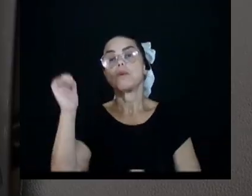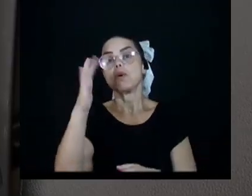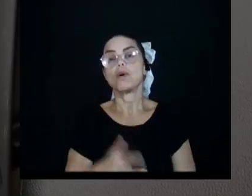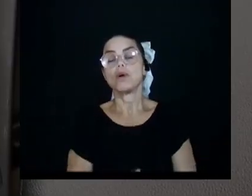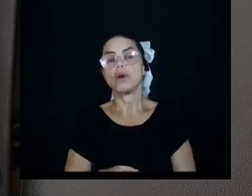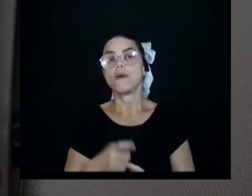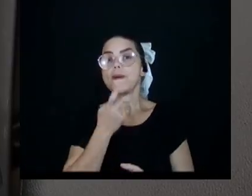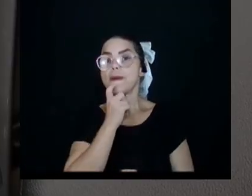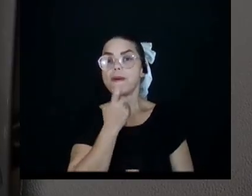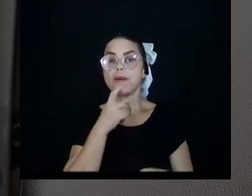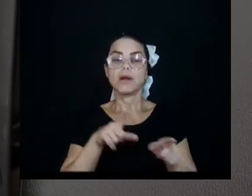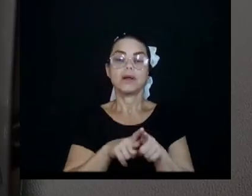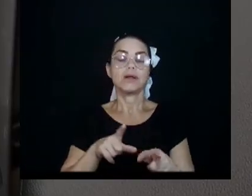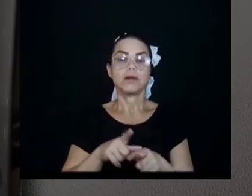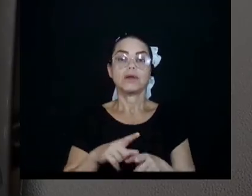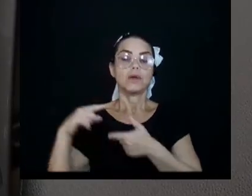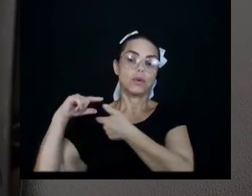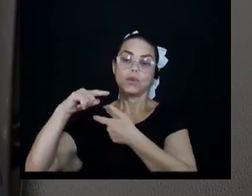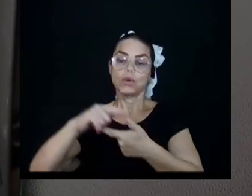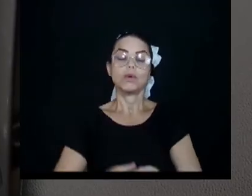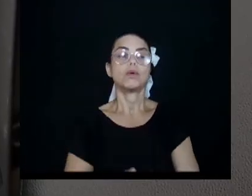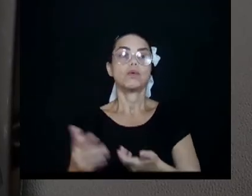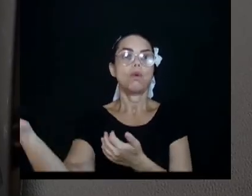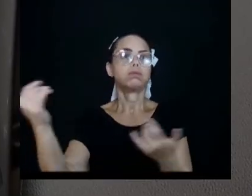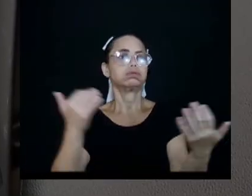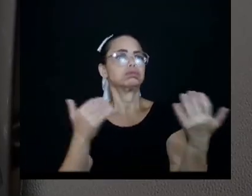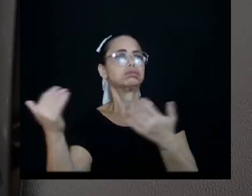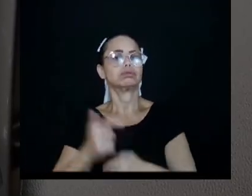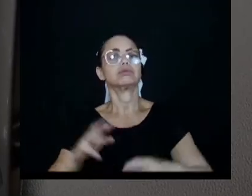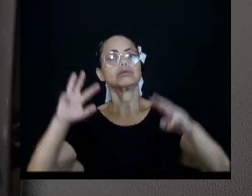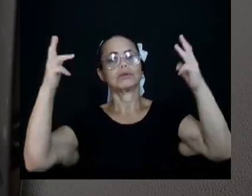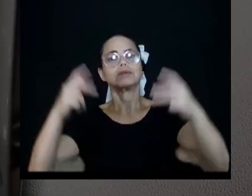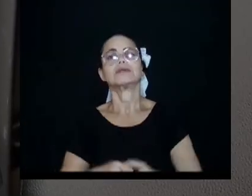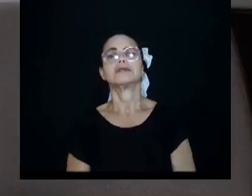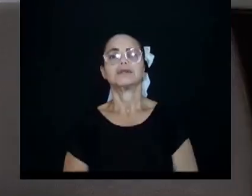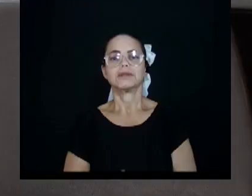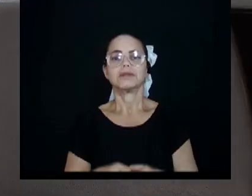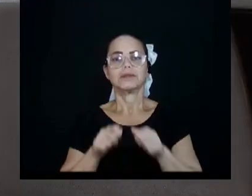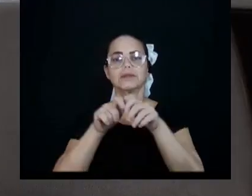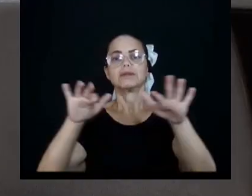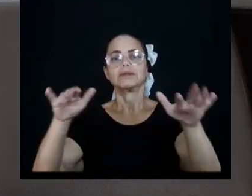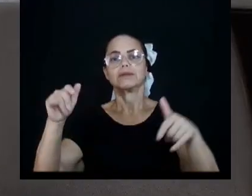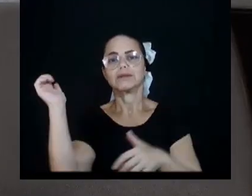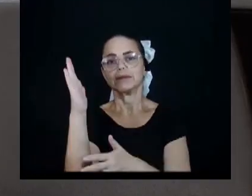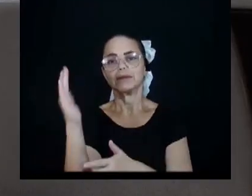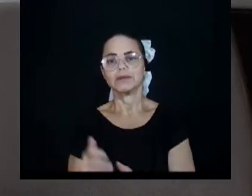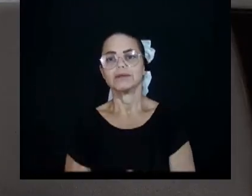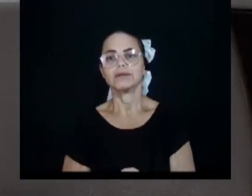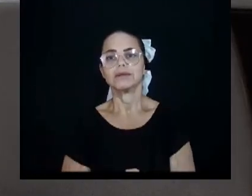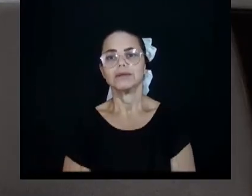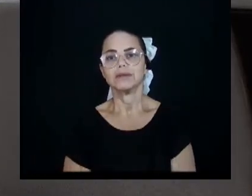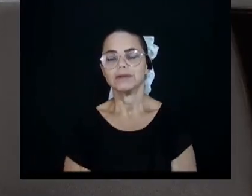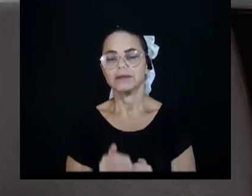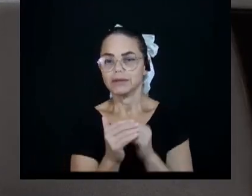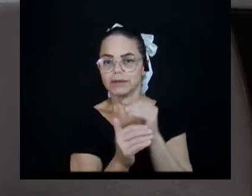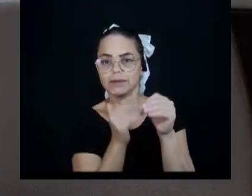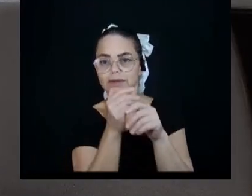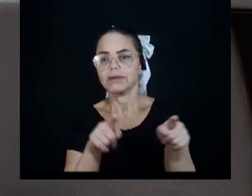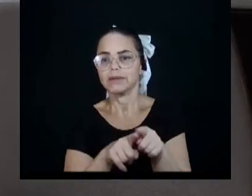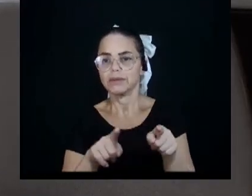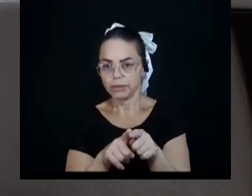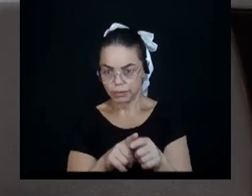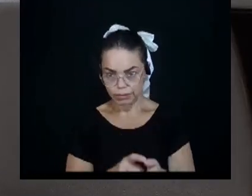cada vez mais receber eventos de grande repercussão nacional. Desenvolvendo também, né, com base nas